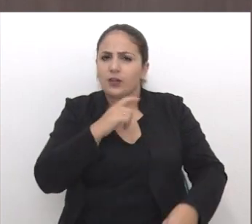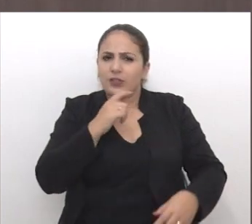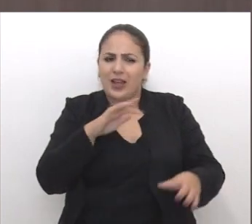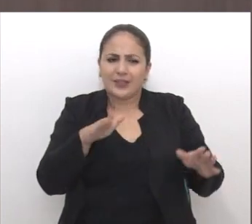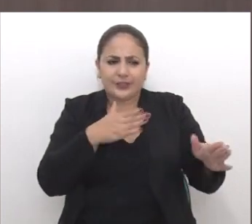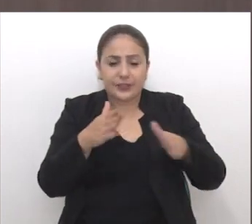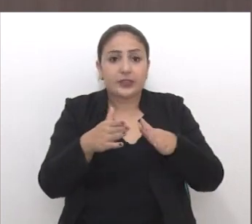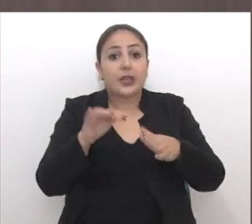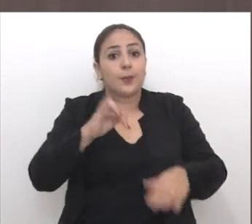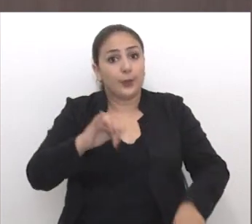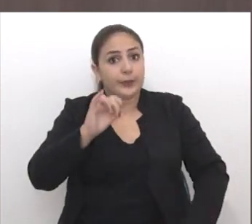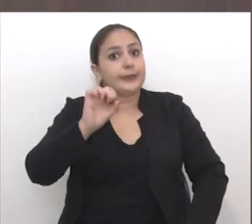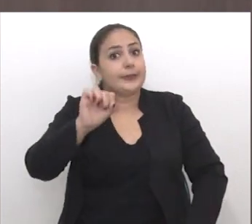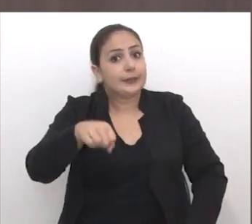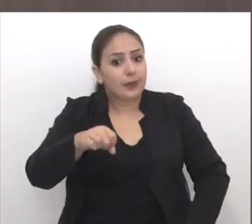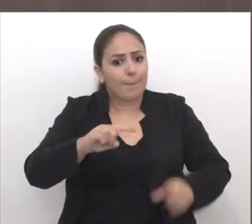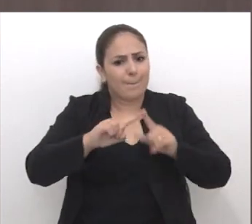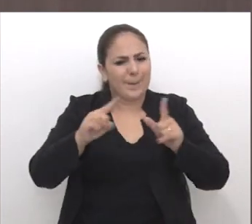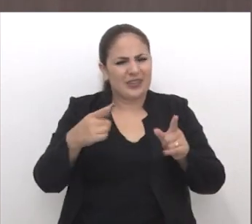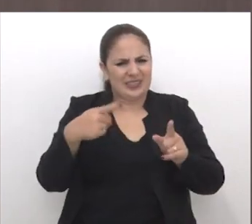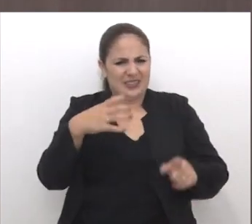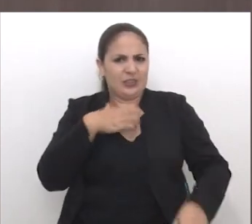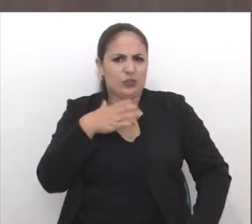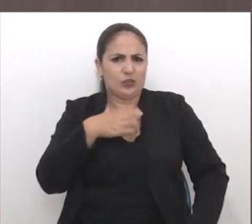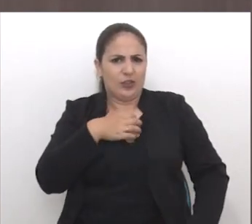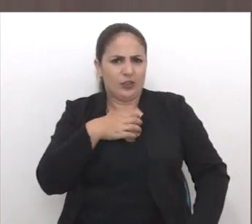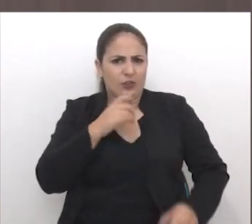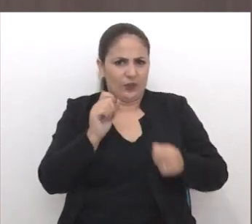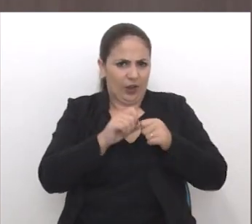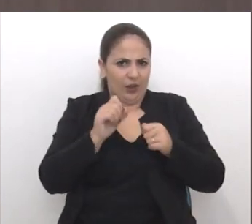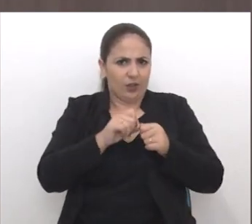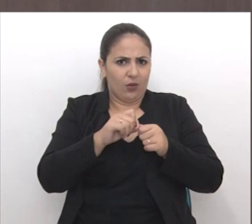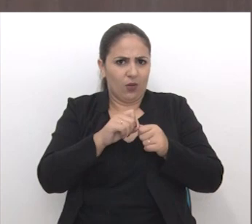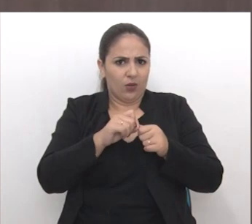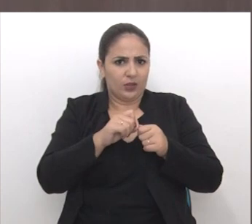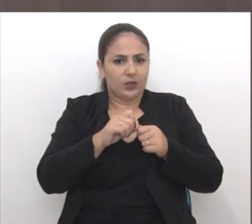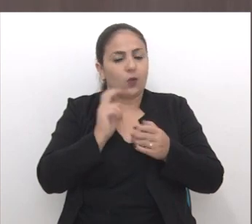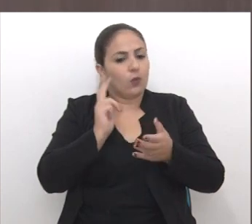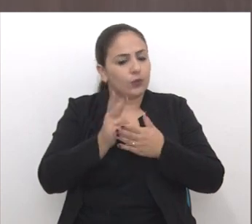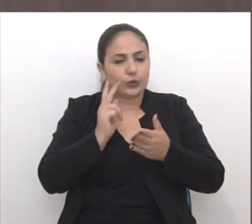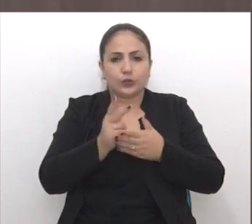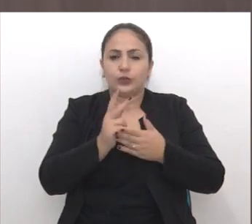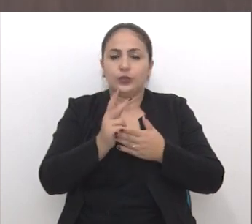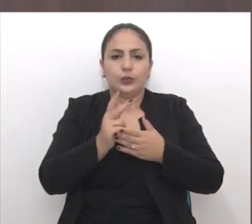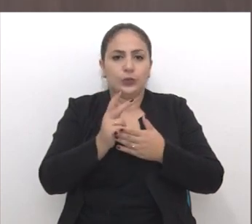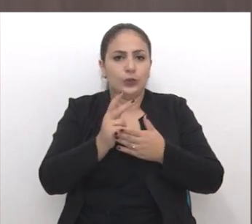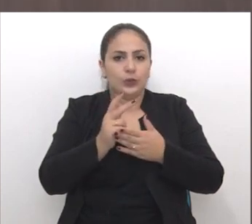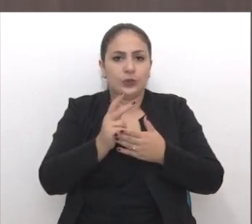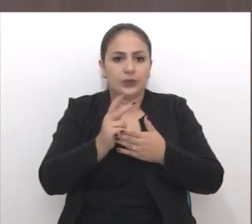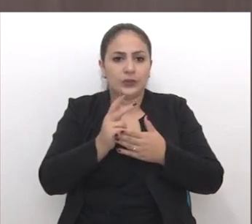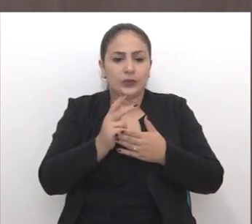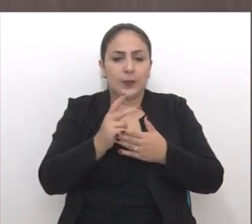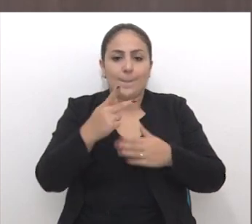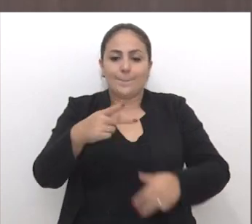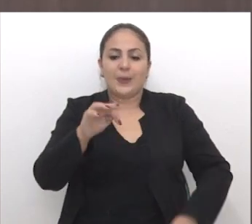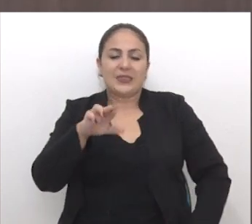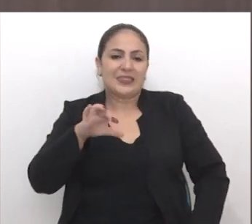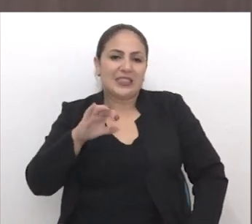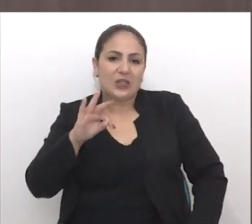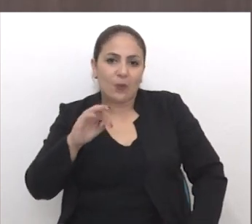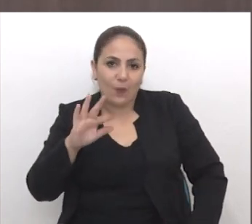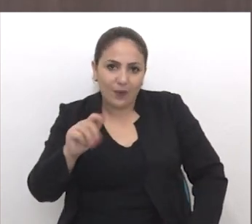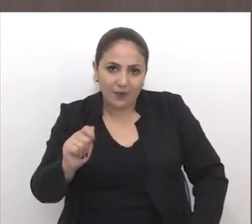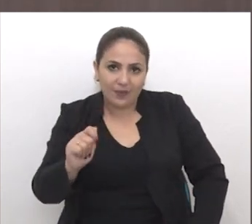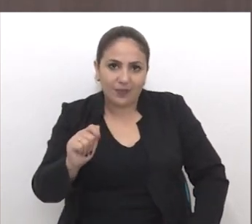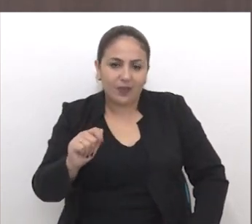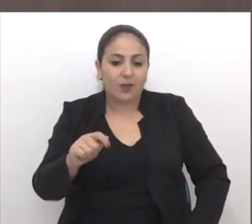vezes é válido, seria, mas não dessa forma que está sendo tratada. Não vai deixar de ser patriota da mesma forma, e isso